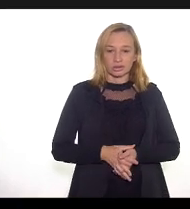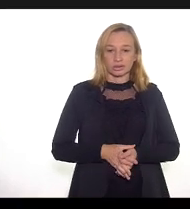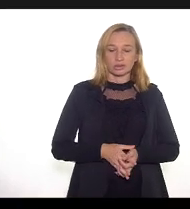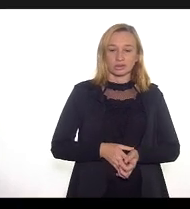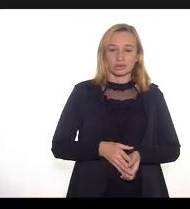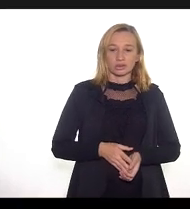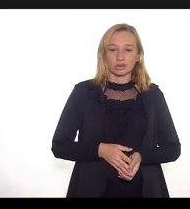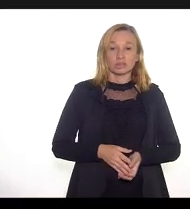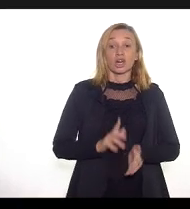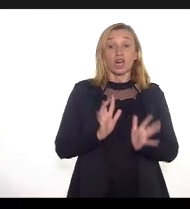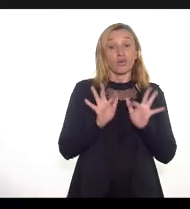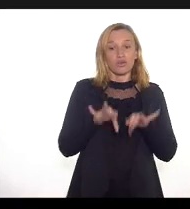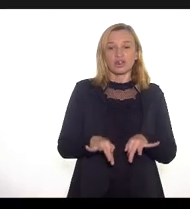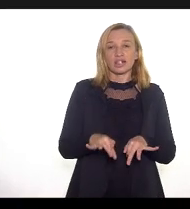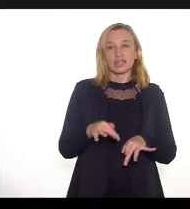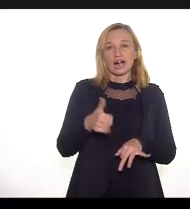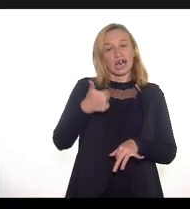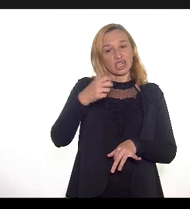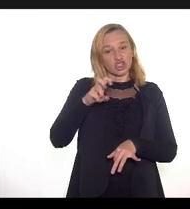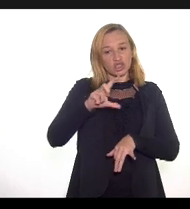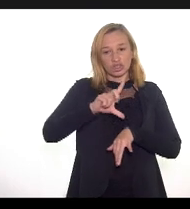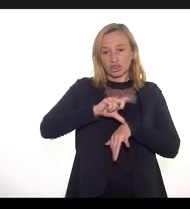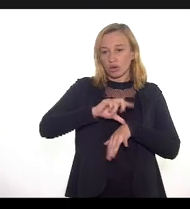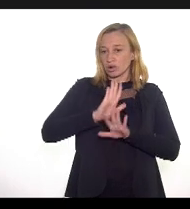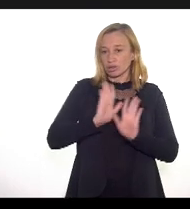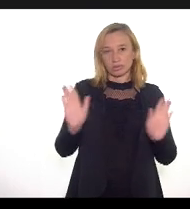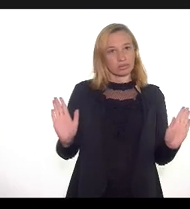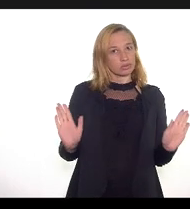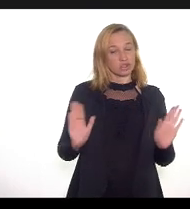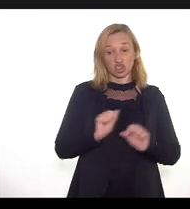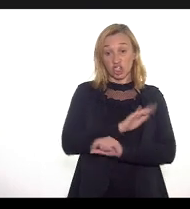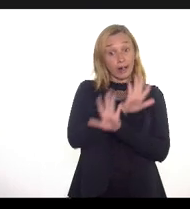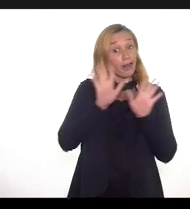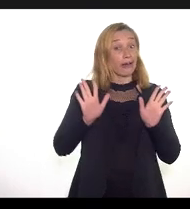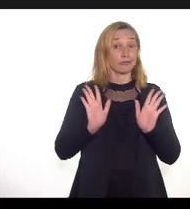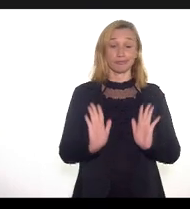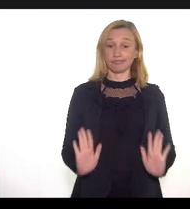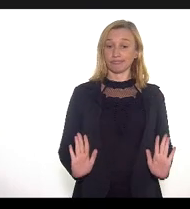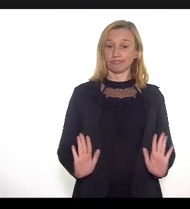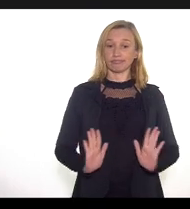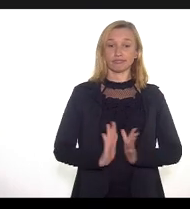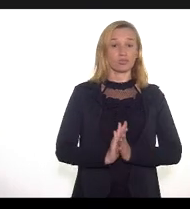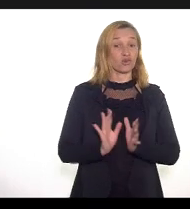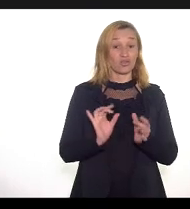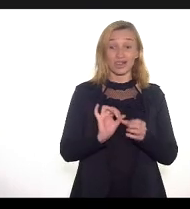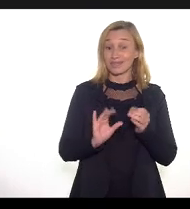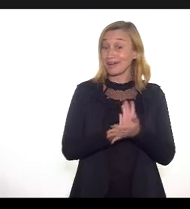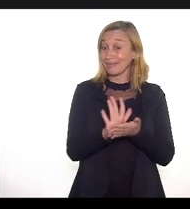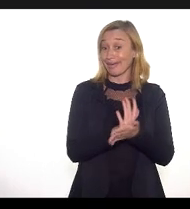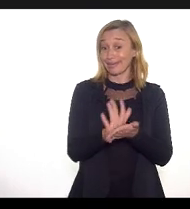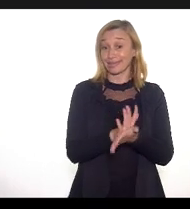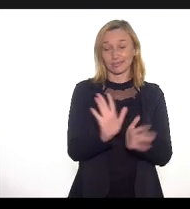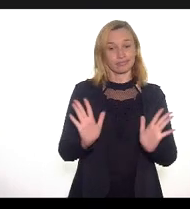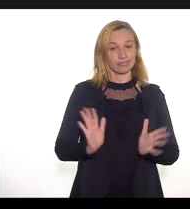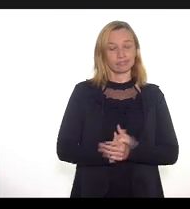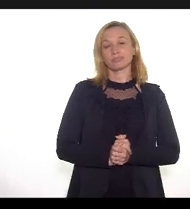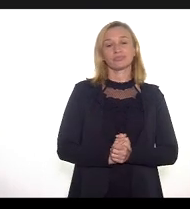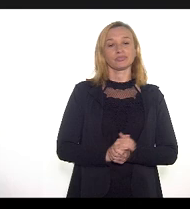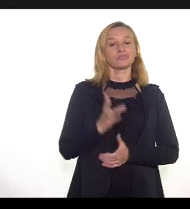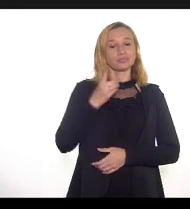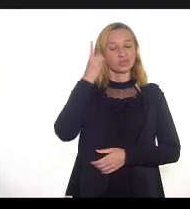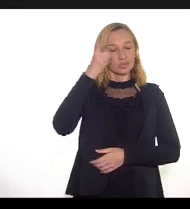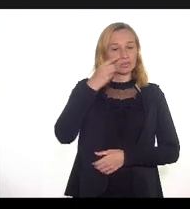Vou encerrar às 15 horas, só para deixar claro, para depois não pedir para votar a inclusão, que eu não vou fazê-lo. Hein? Deputada enfermeira, por